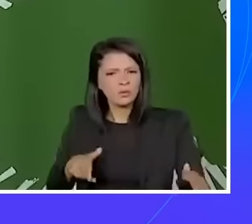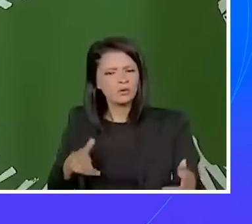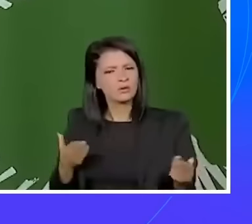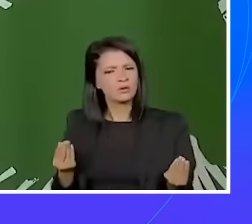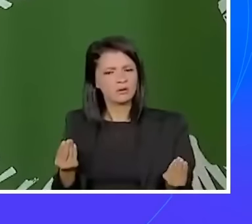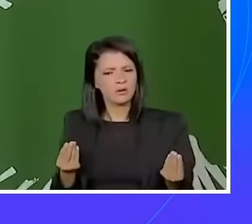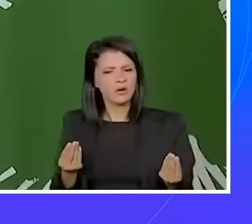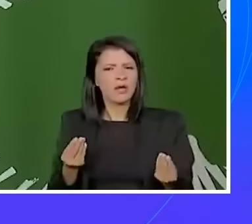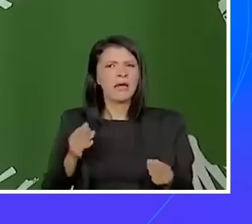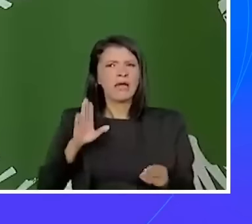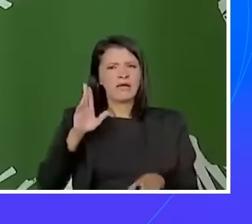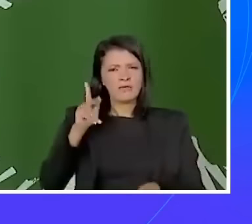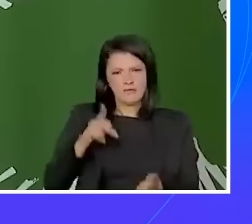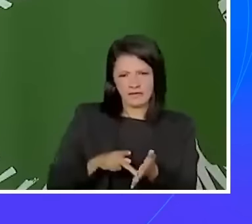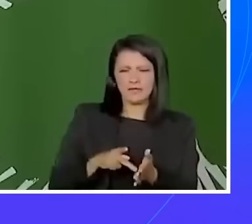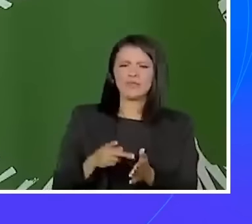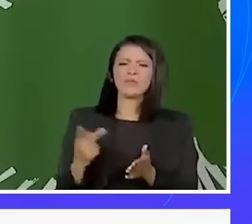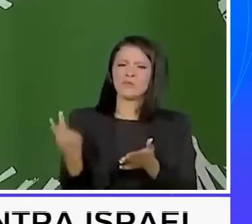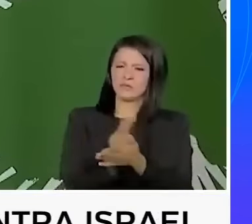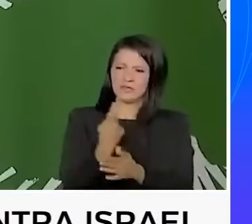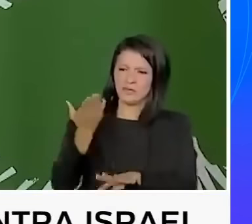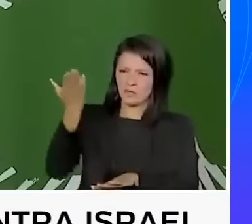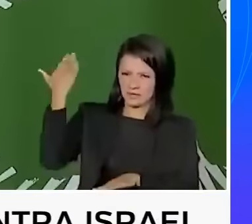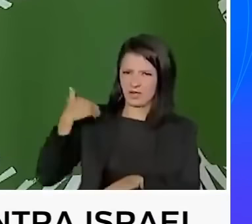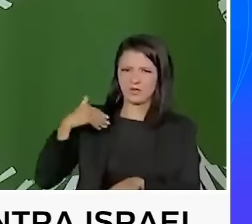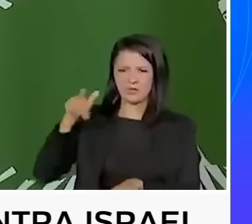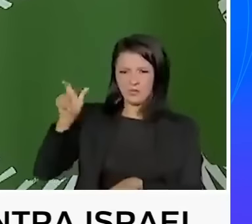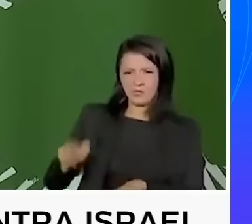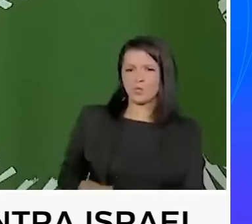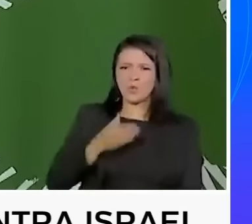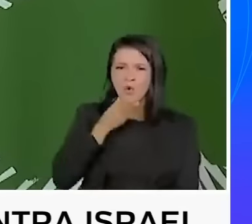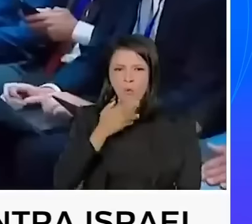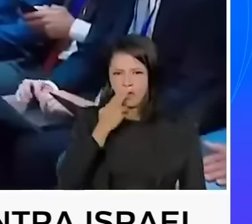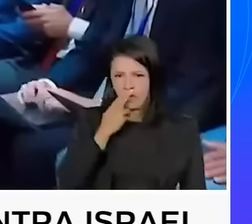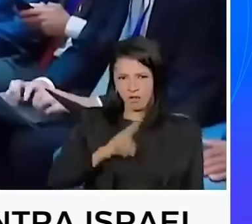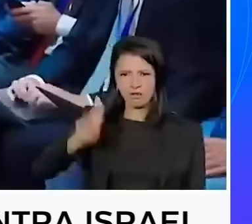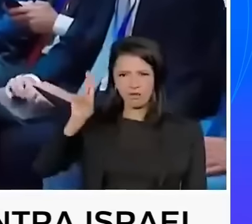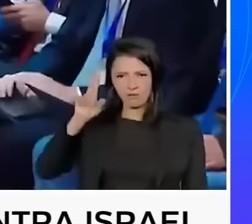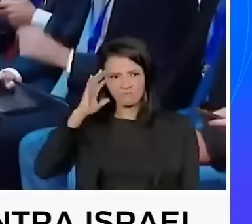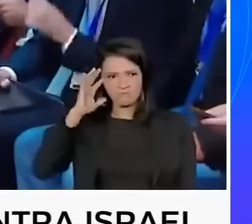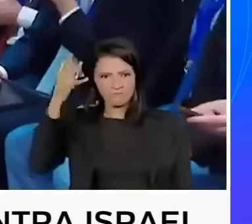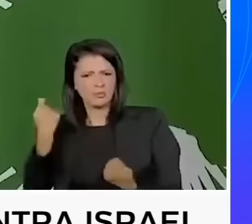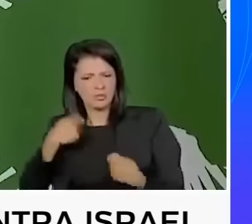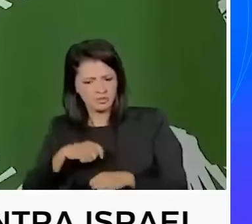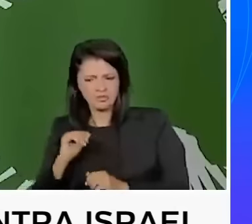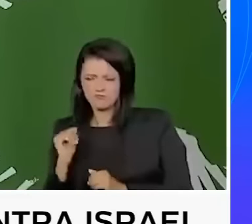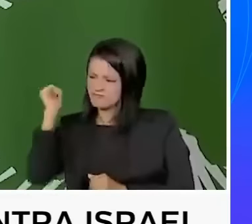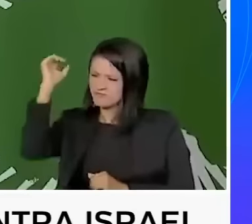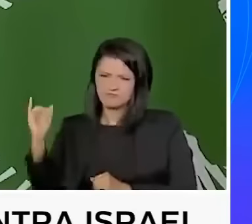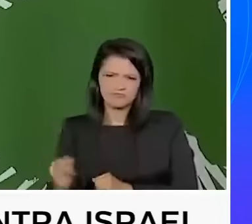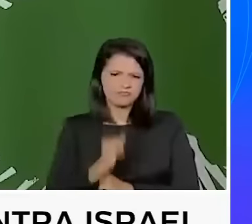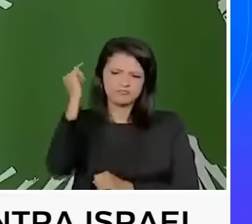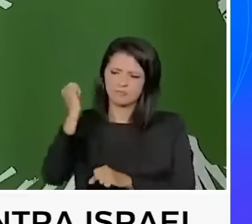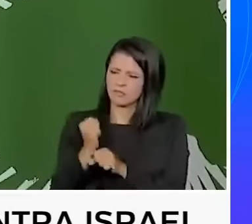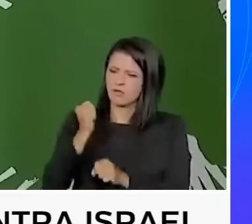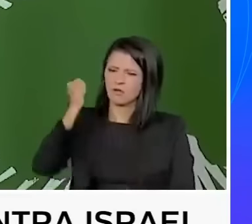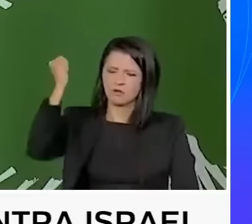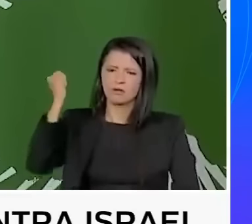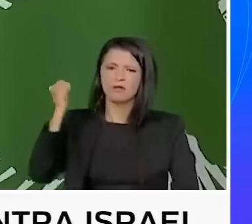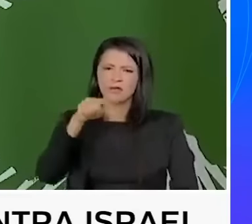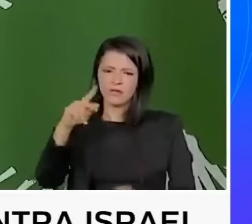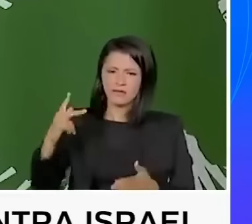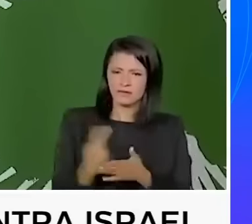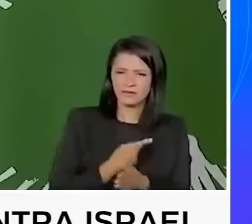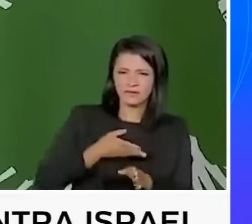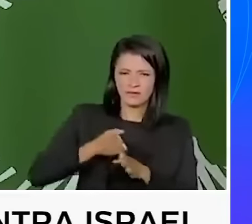na corte internacional de justiça em aia ainda que já estivesse agendada há meses a participação do Brasil ocorreu no momento de uma